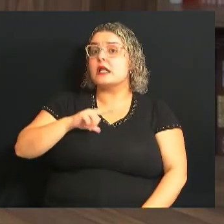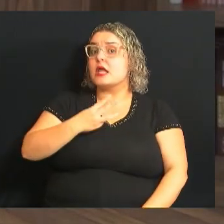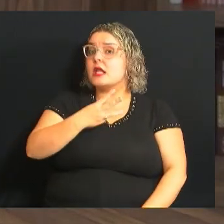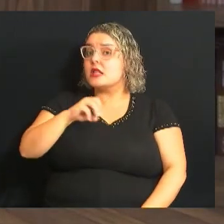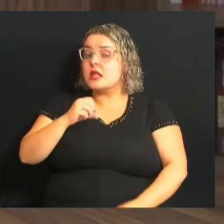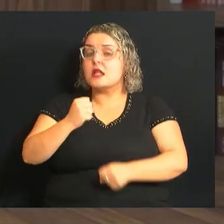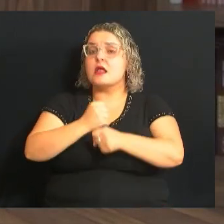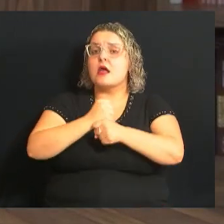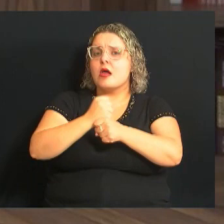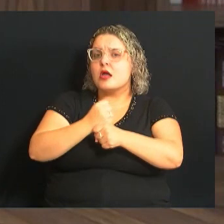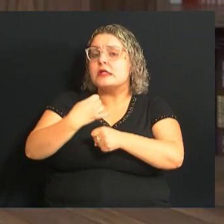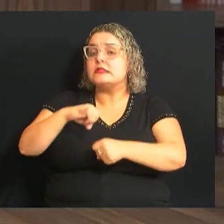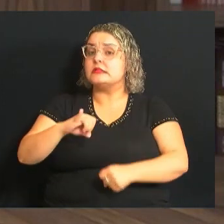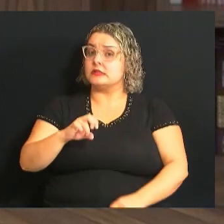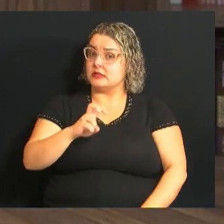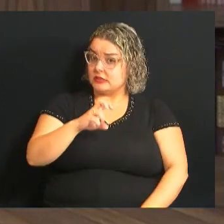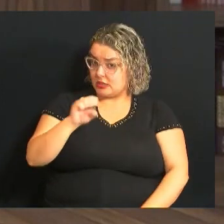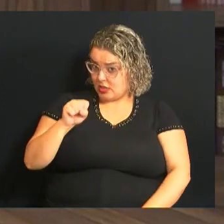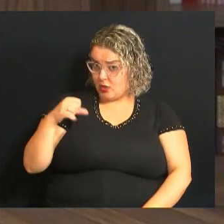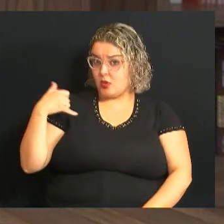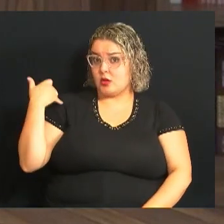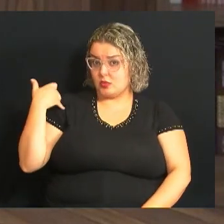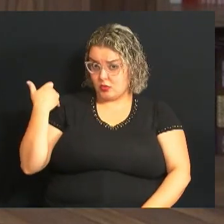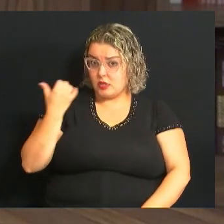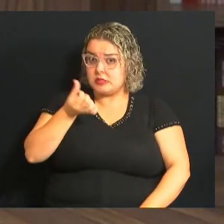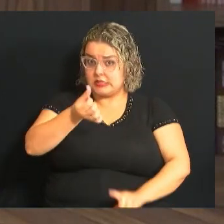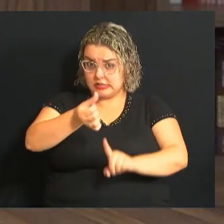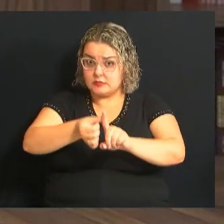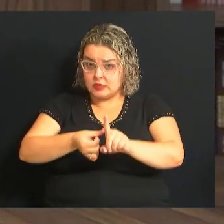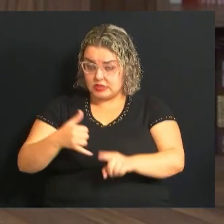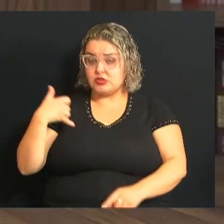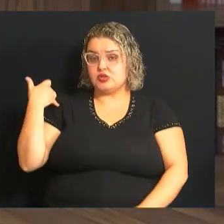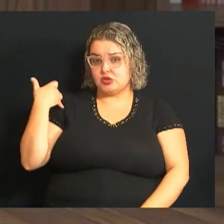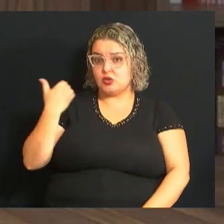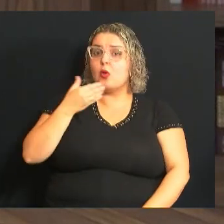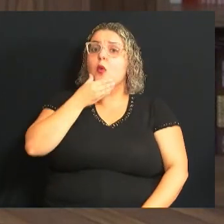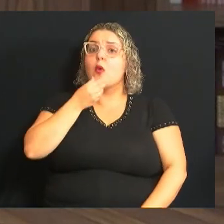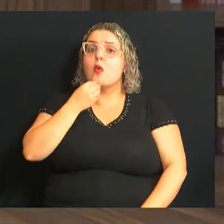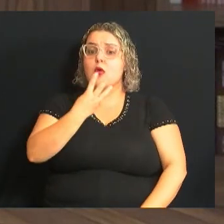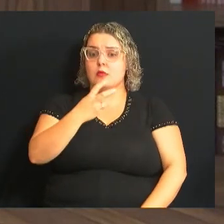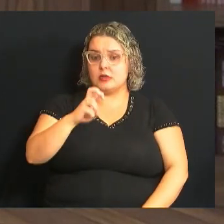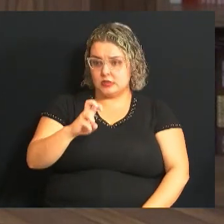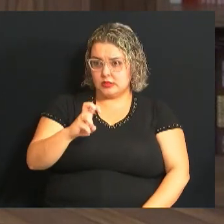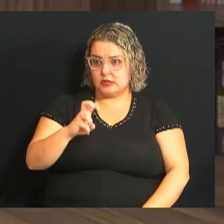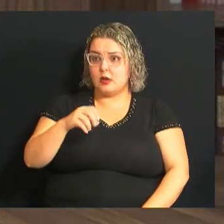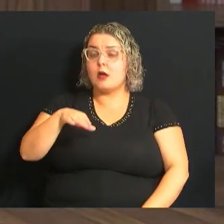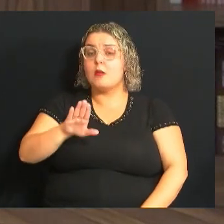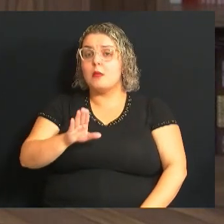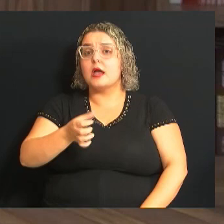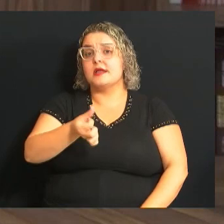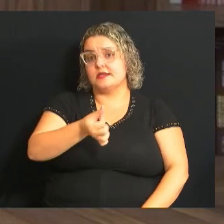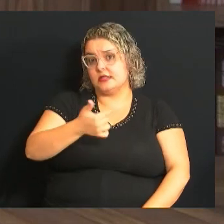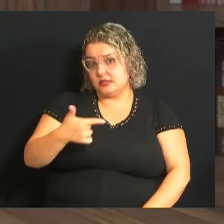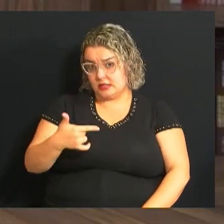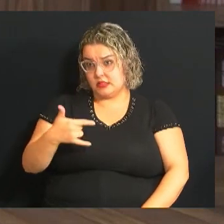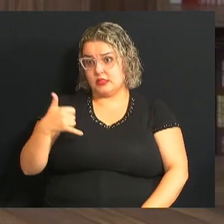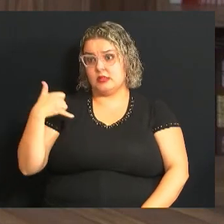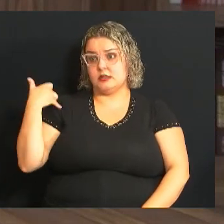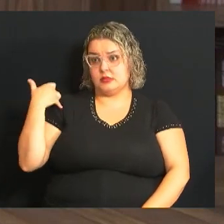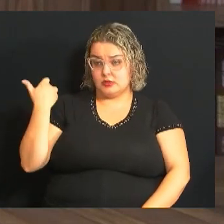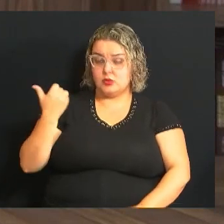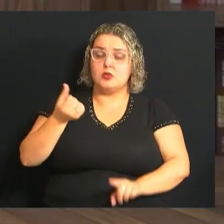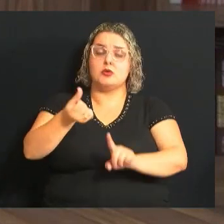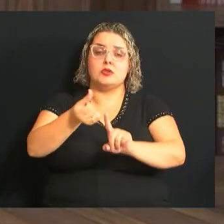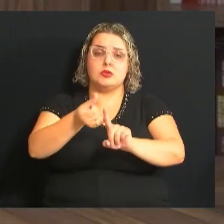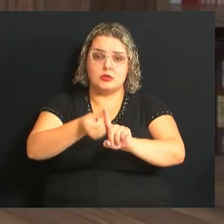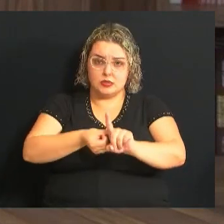tiver 58 anos e meio de idade, e o homem 35 anos mais 62 anos e meio de idade, pode